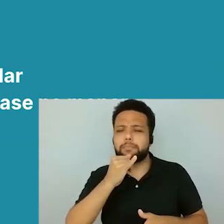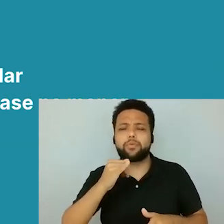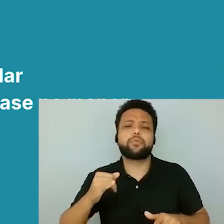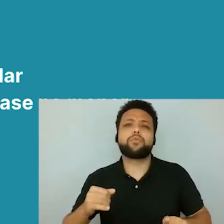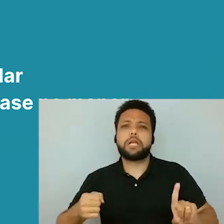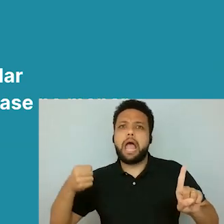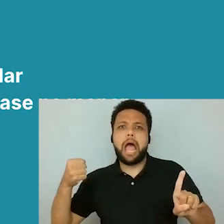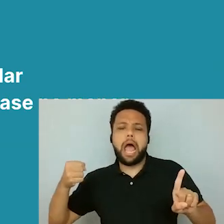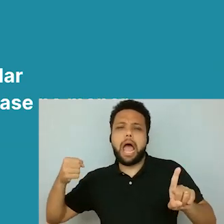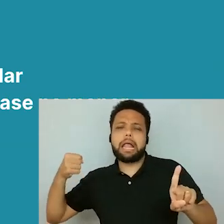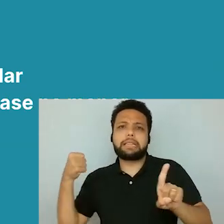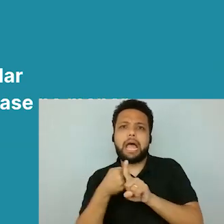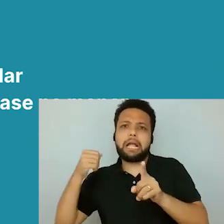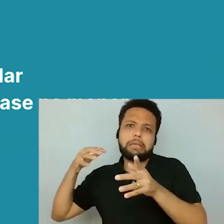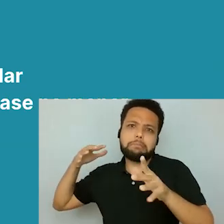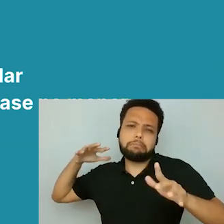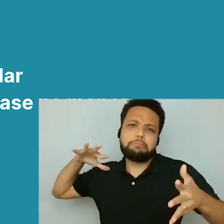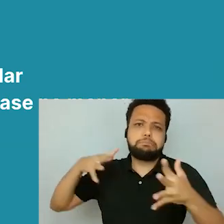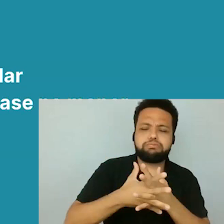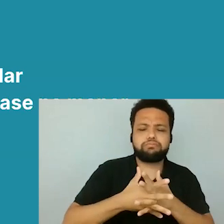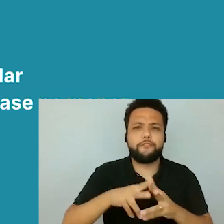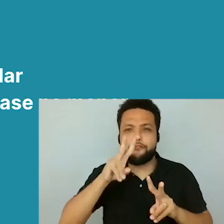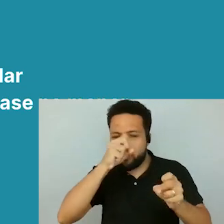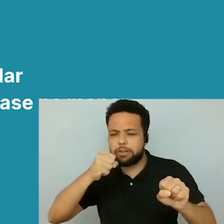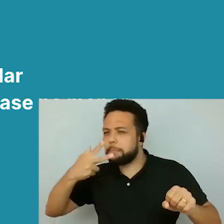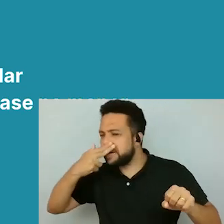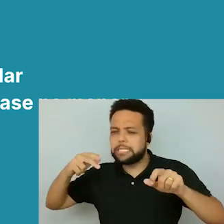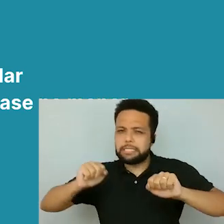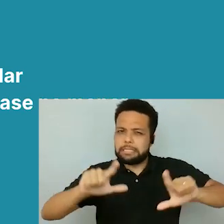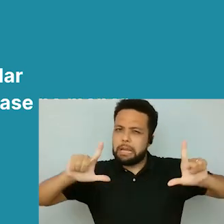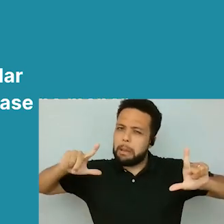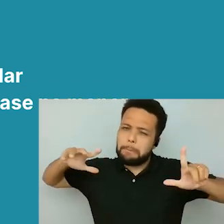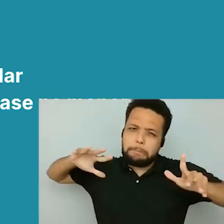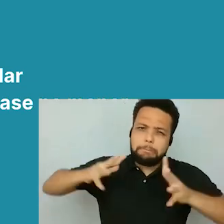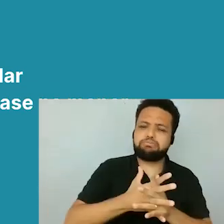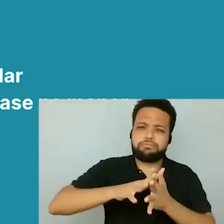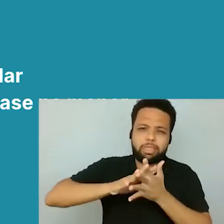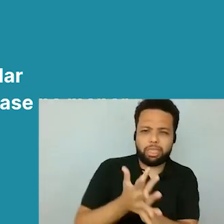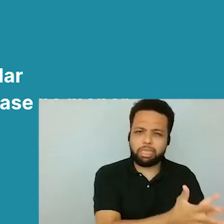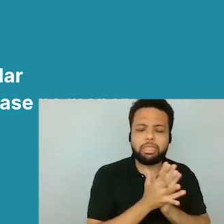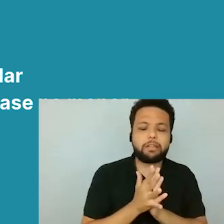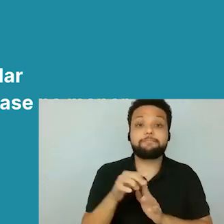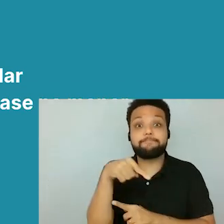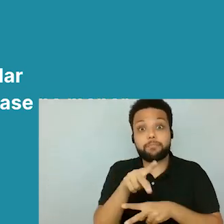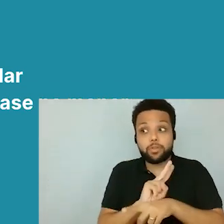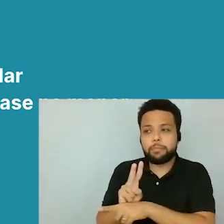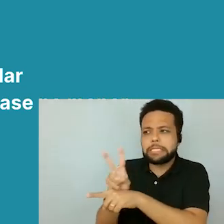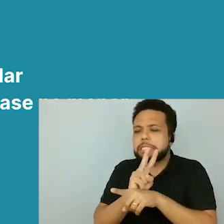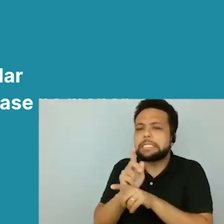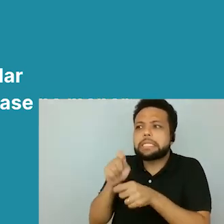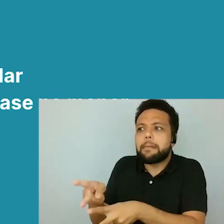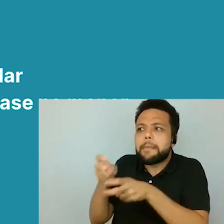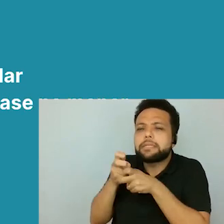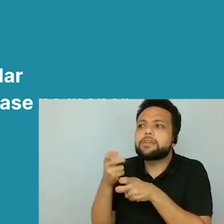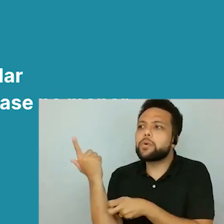sua aplicação, é importante que seu monitoramento detecte que está tendo um volume anormal de requisições ali para sua plataforma e te permita fazer alguma